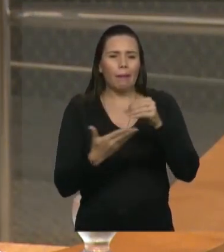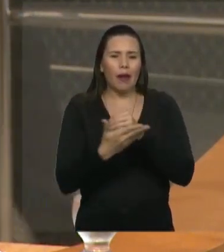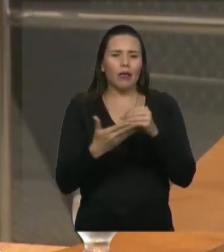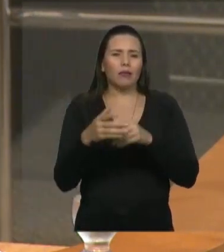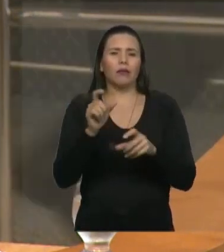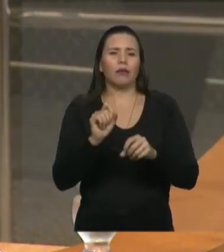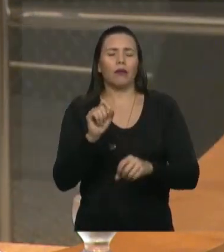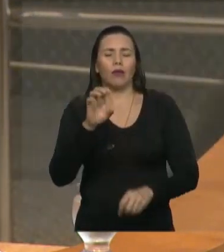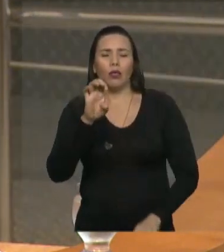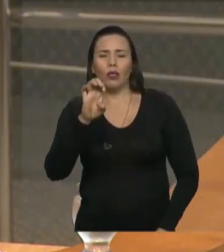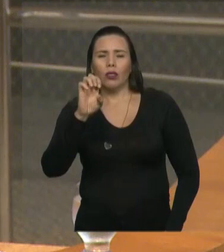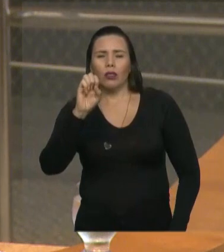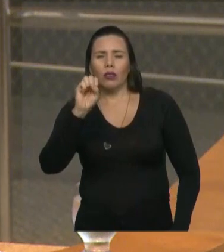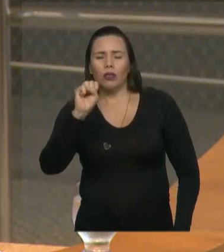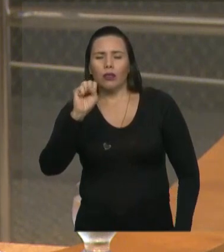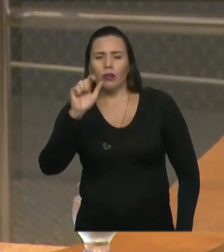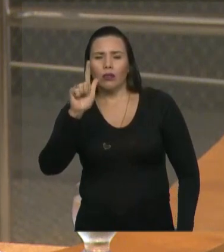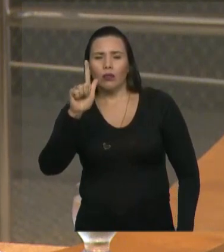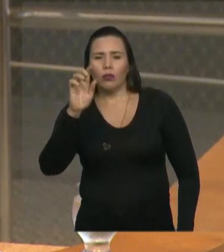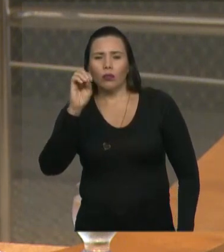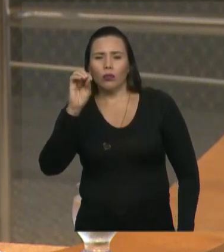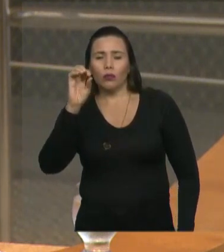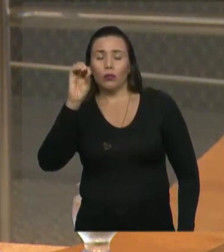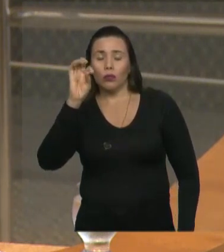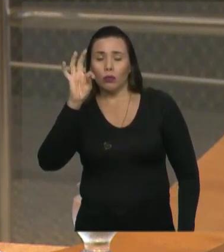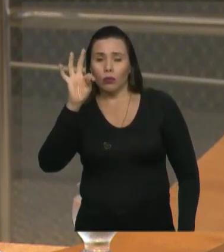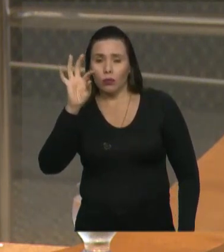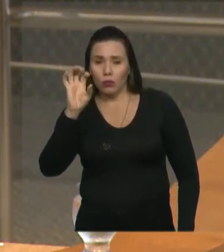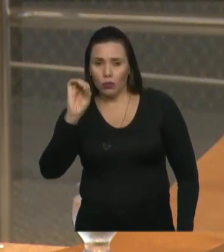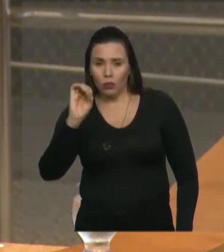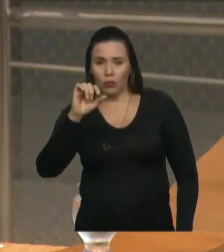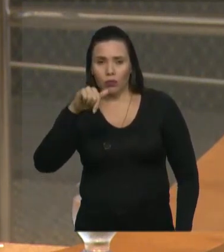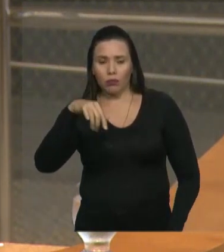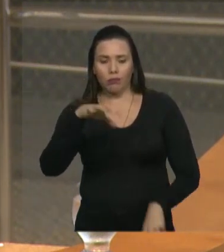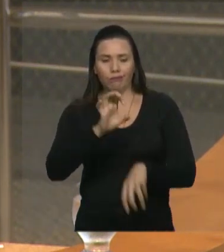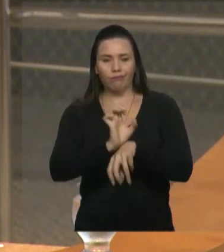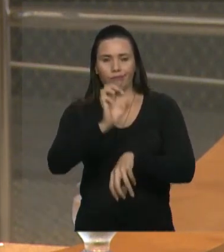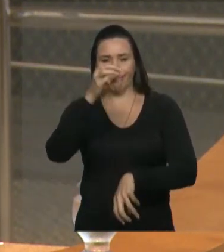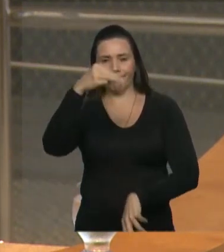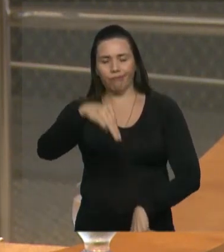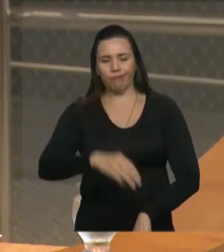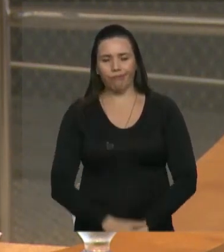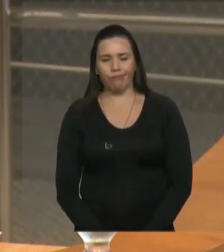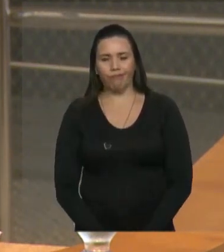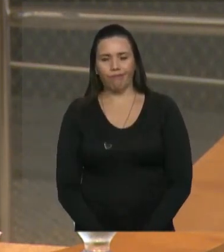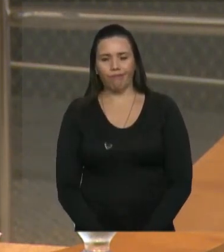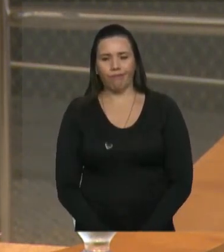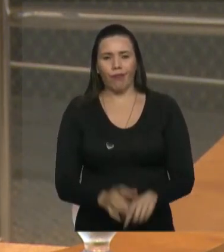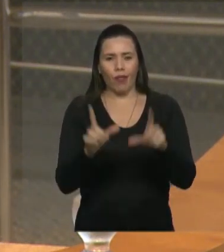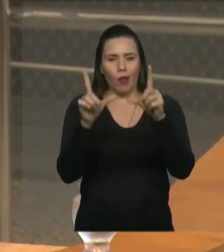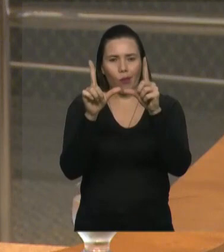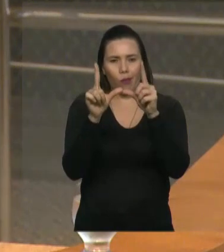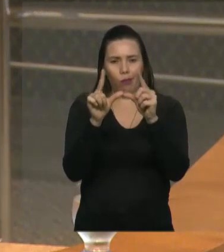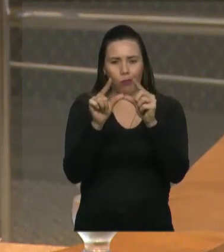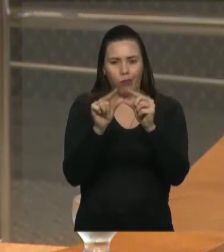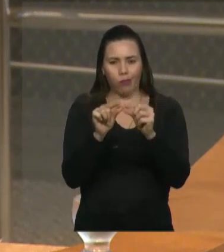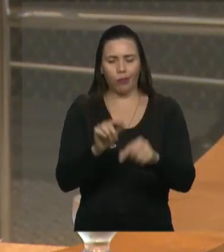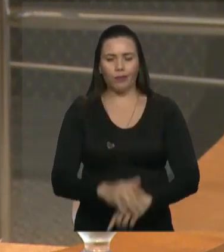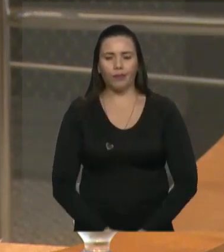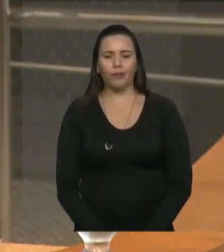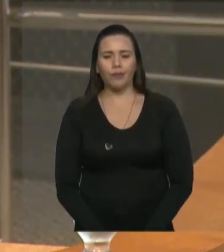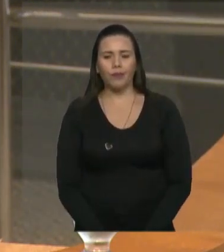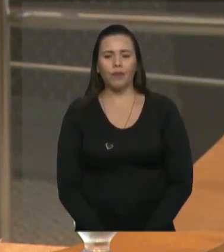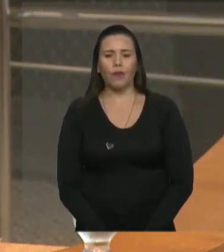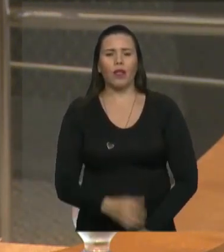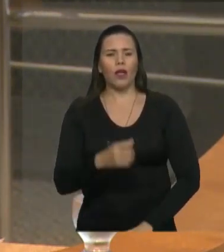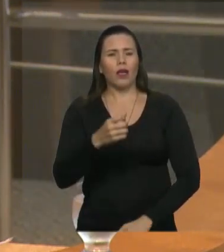O investimento vem caindo drasticamente aqui no Maranhão. Em 2016, 1 bilhão e 800. Em